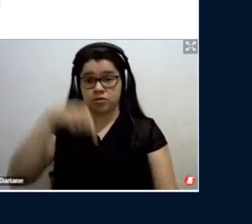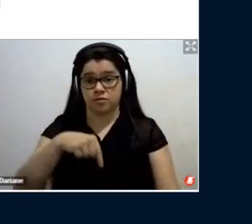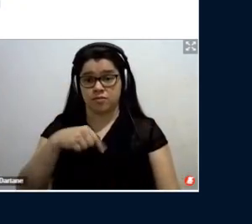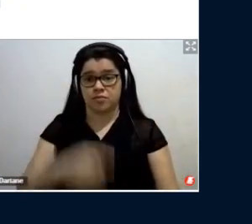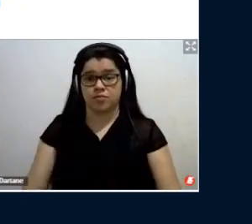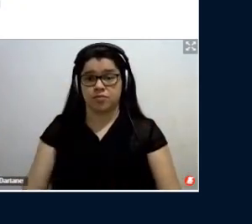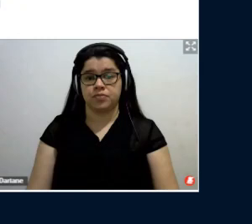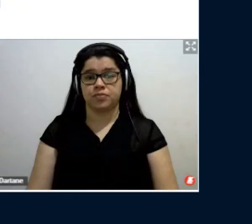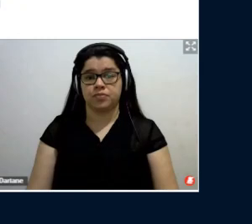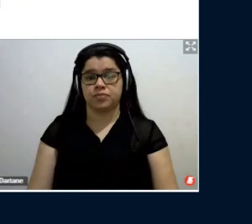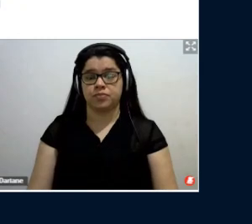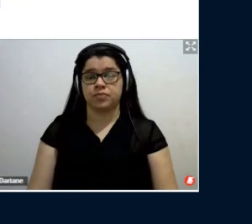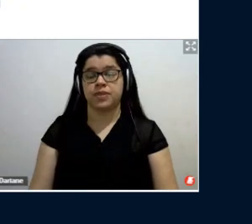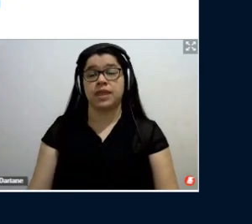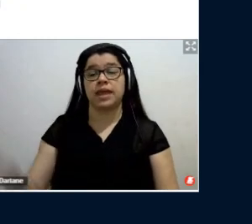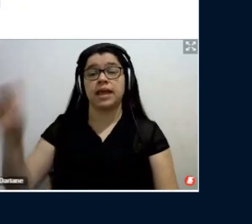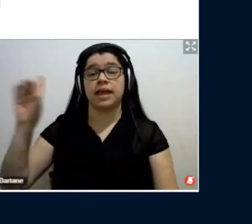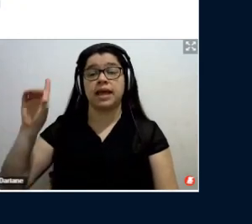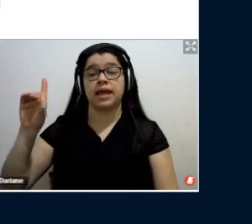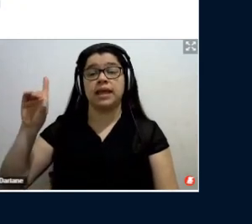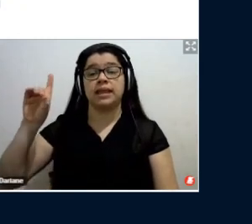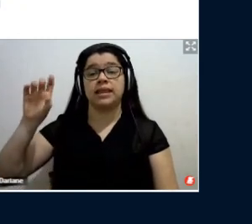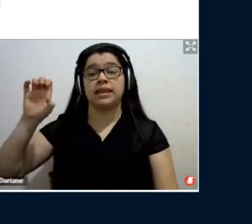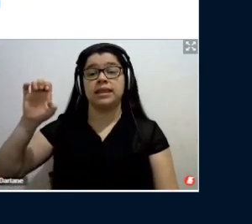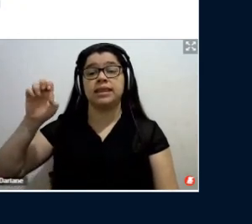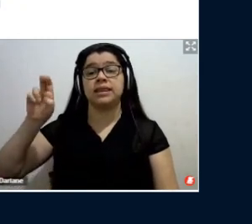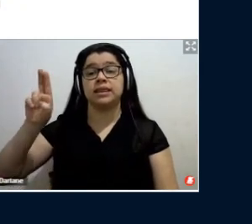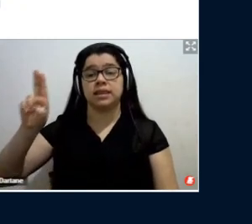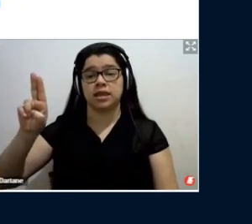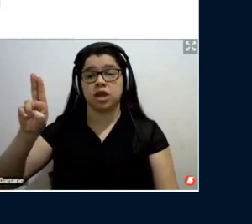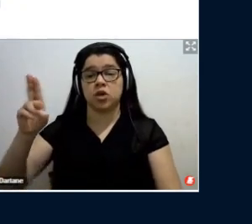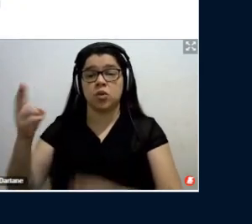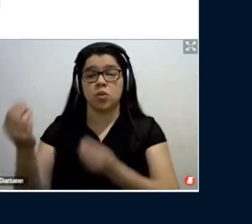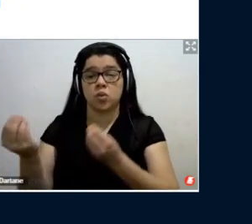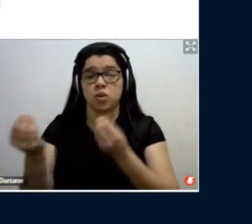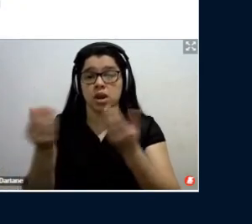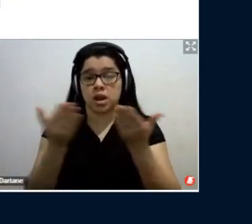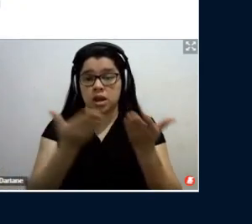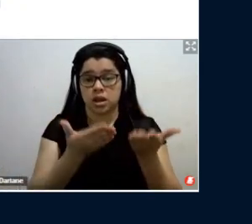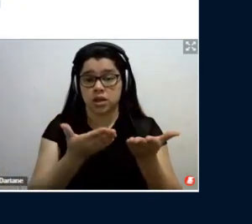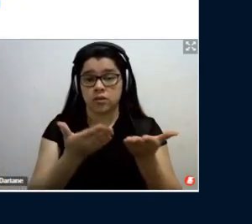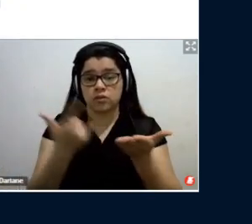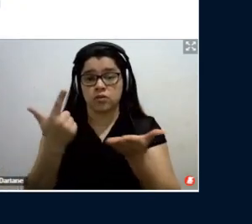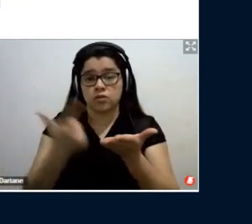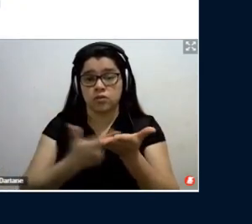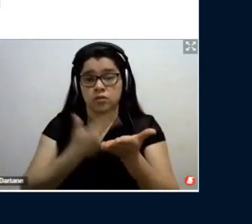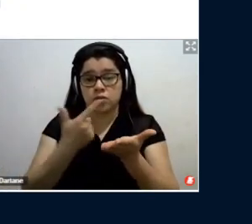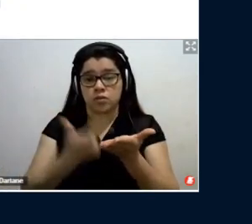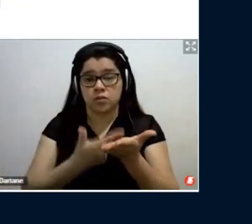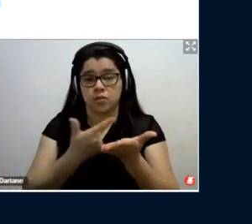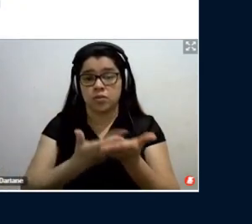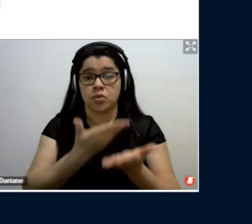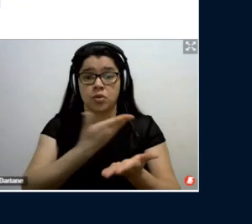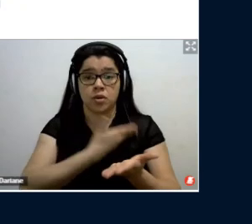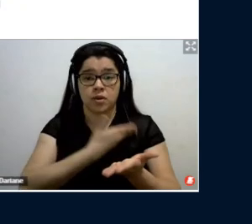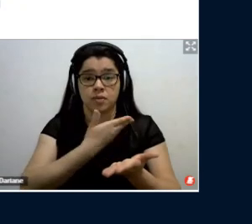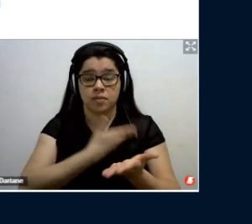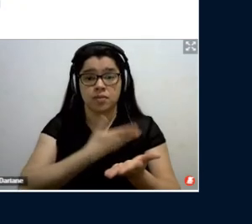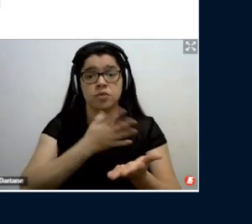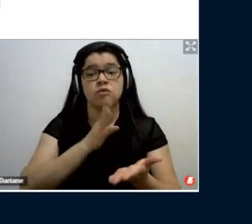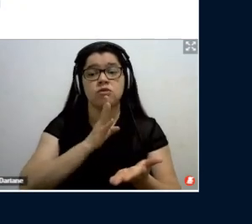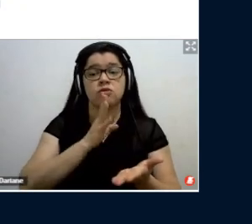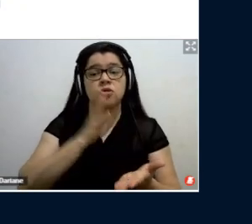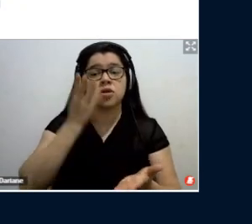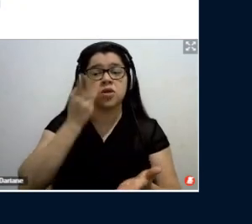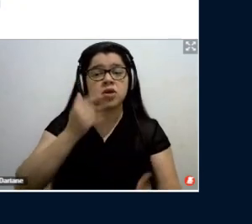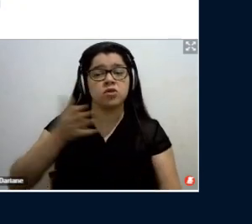Tá? Deu um livro ao amigo de infância ontem. Bom, de cara,